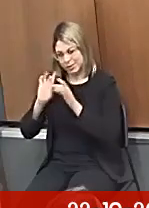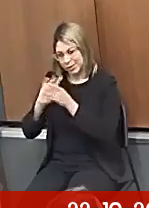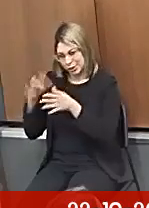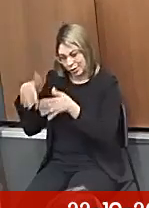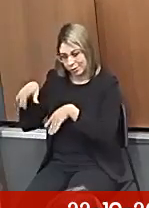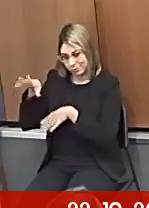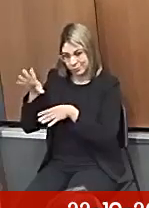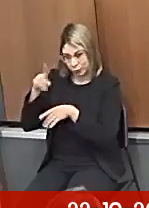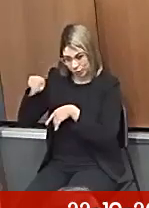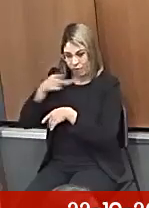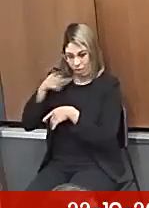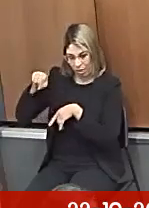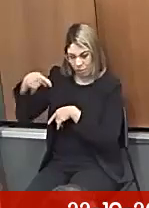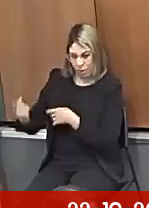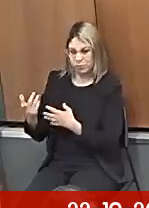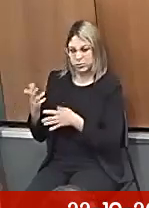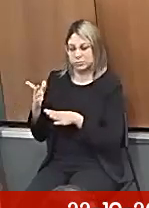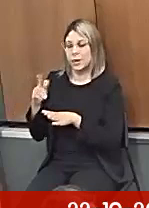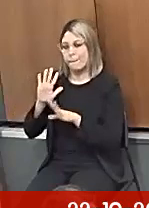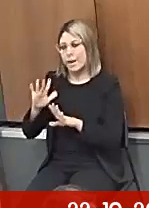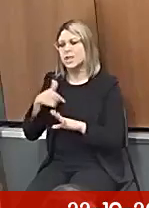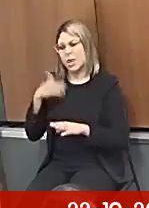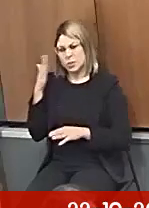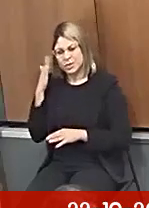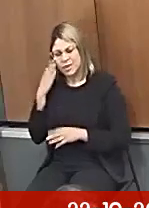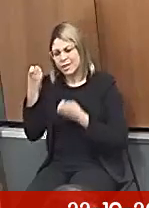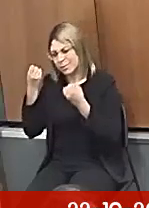tratarem dela, mas poderia discorrer sobre a LDB,